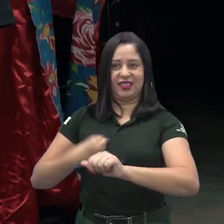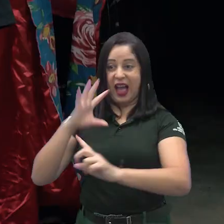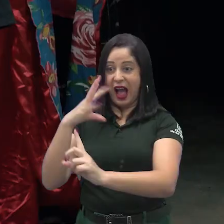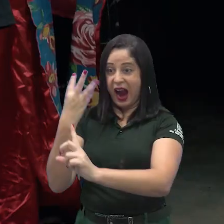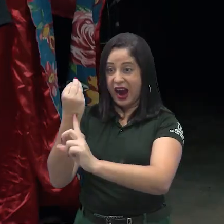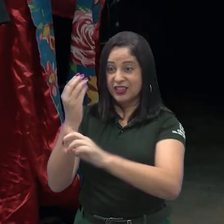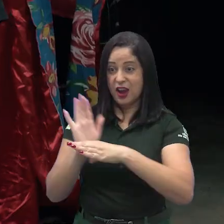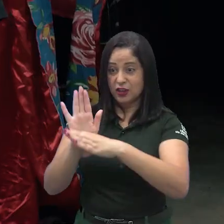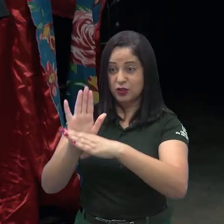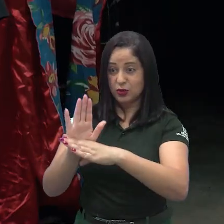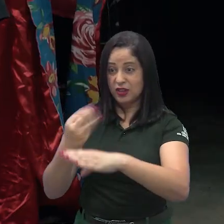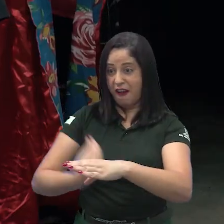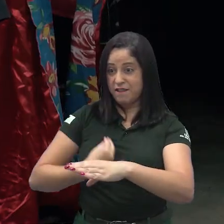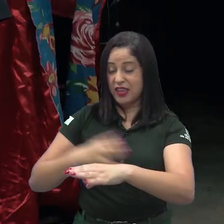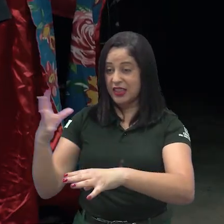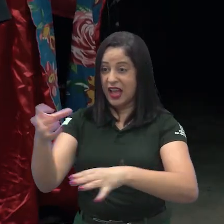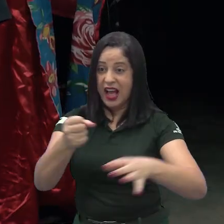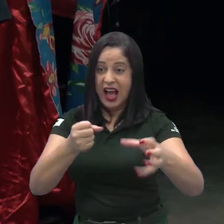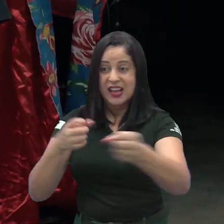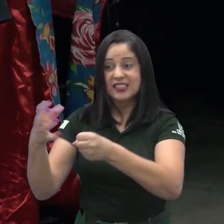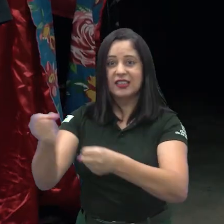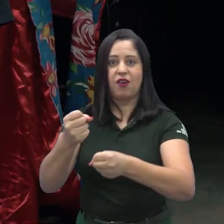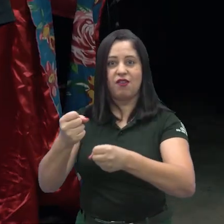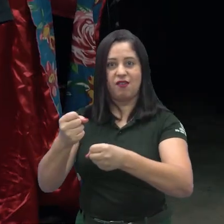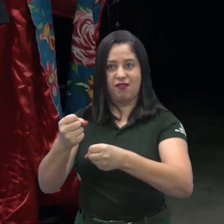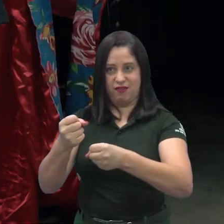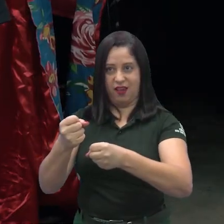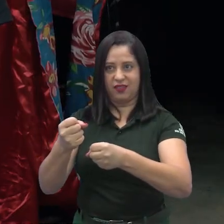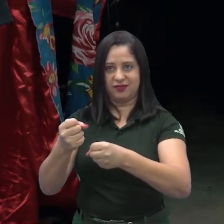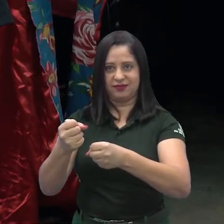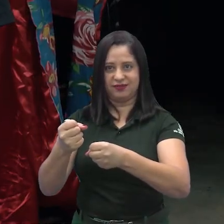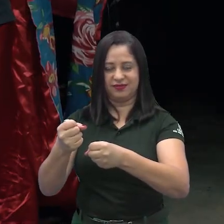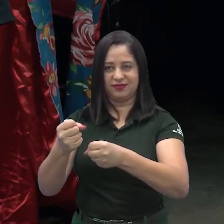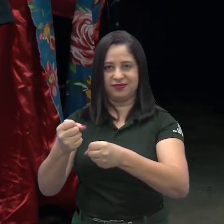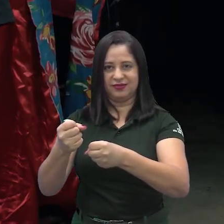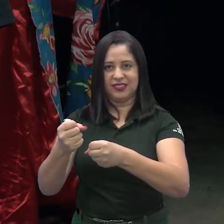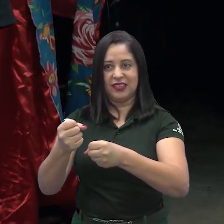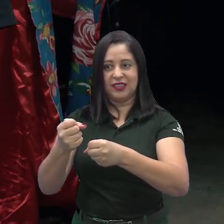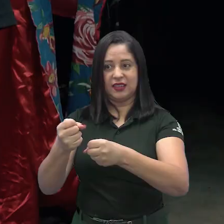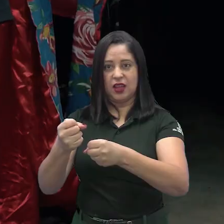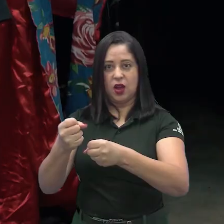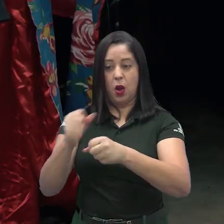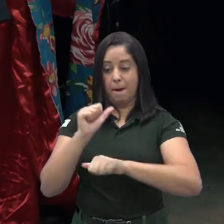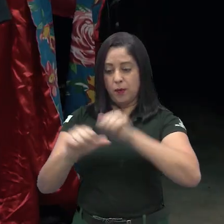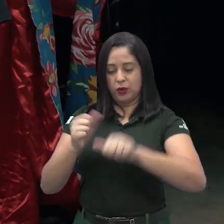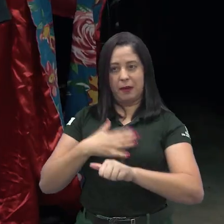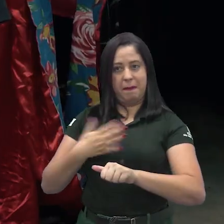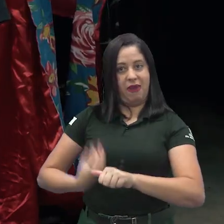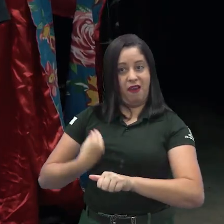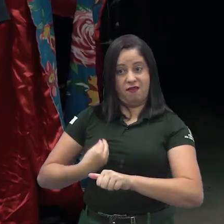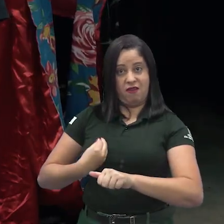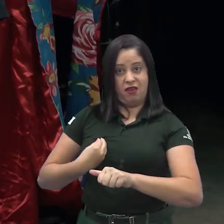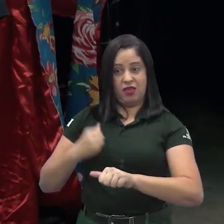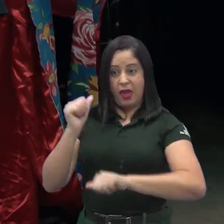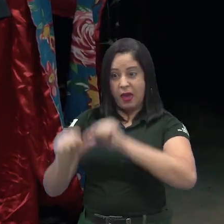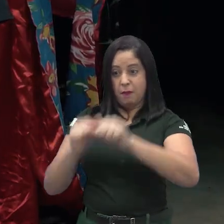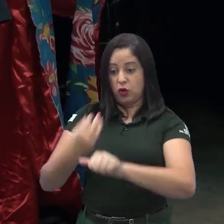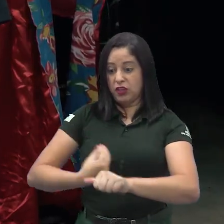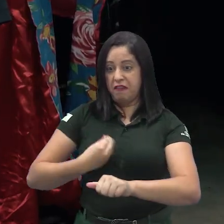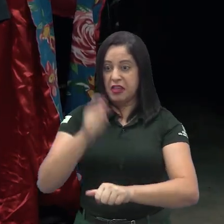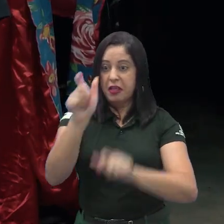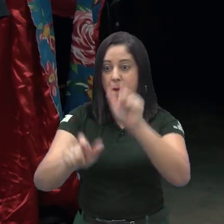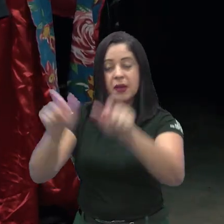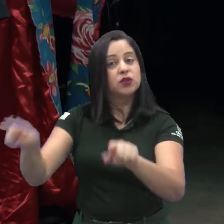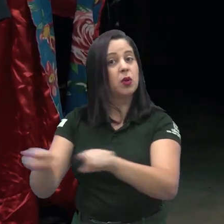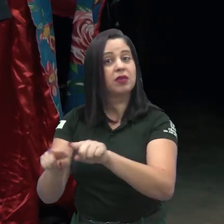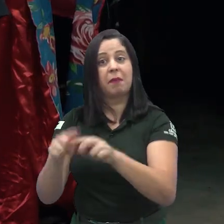vida, inclusive de quem faz, não só quem recebe. E eu trabalho com arte e não